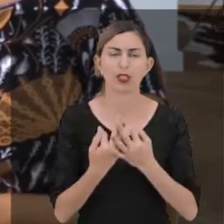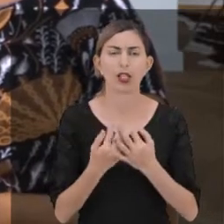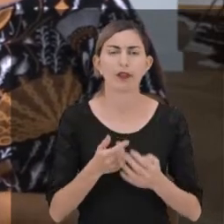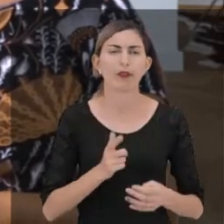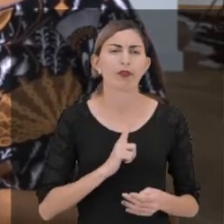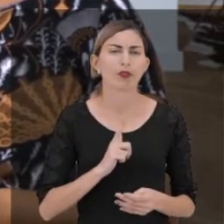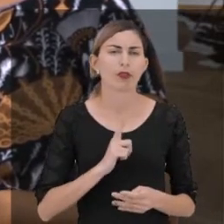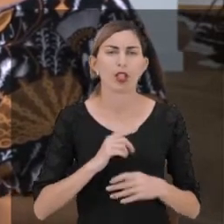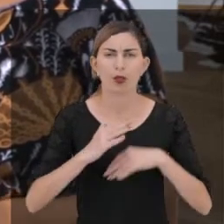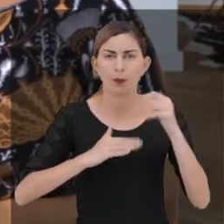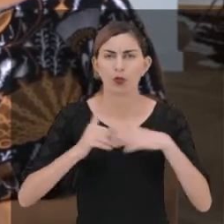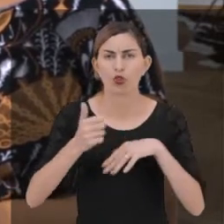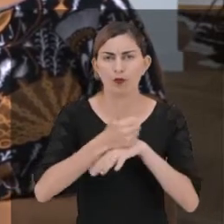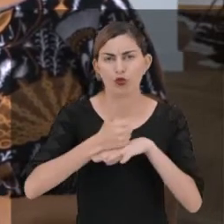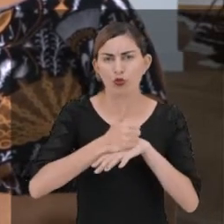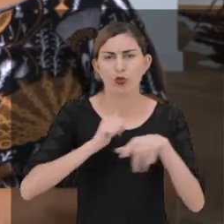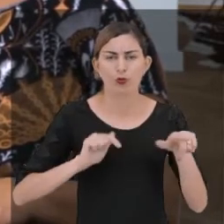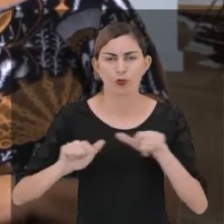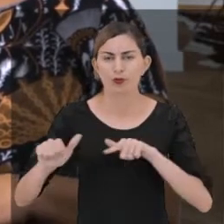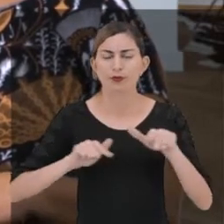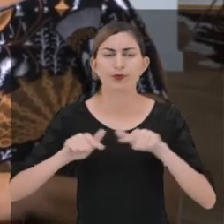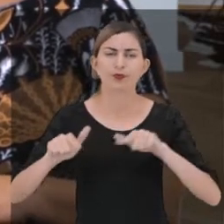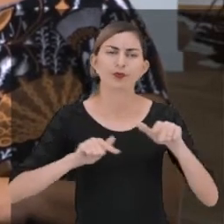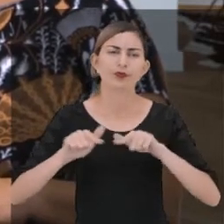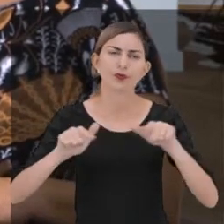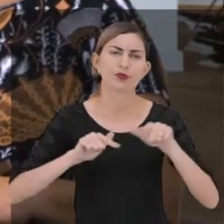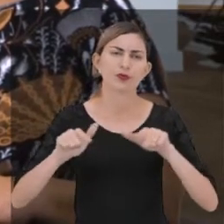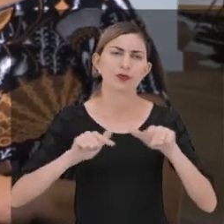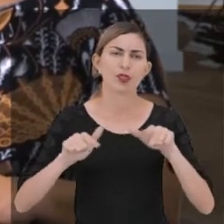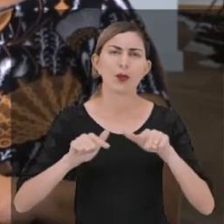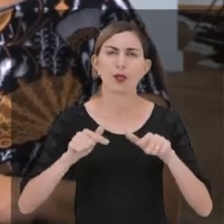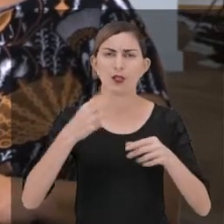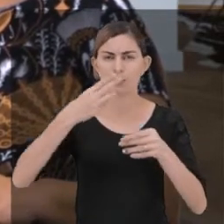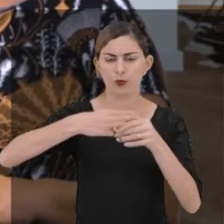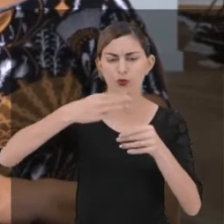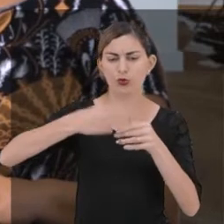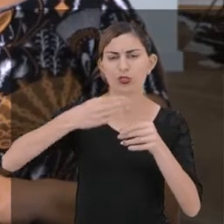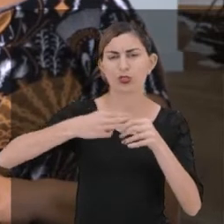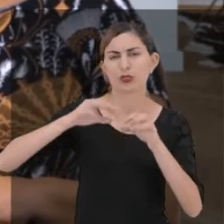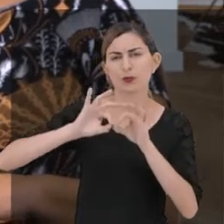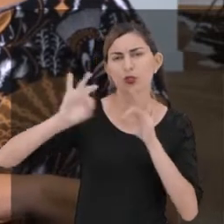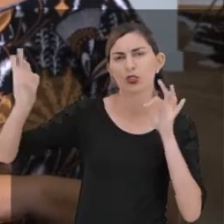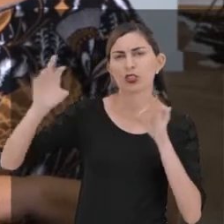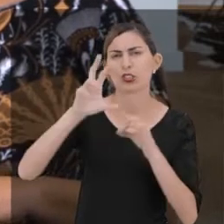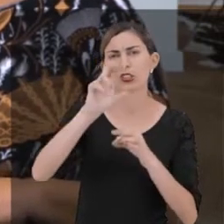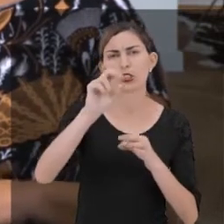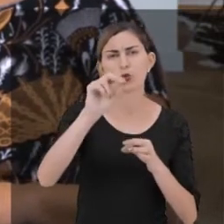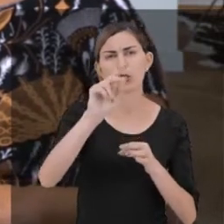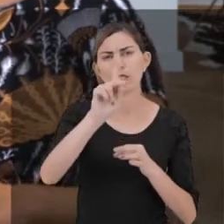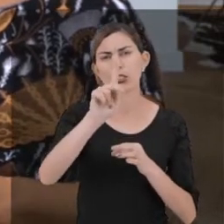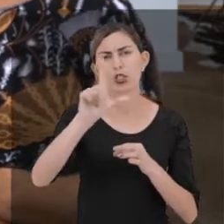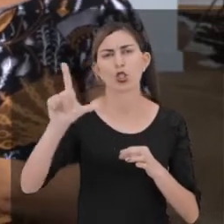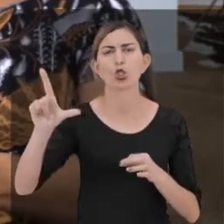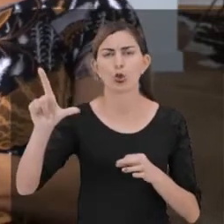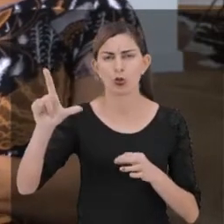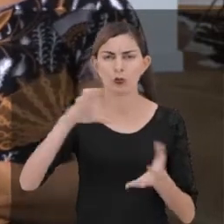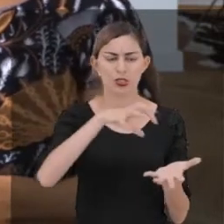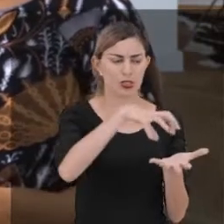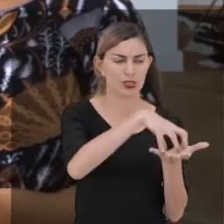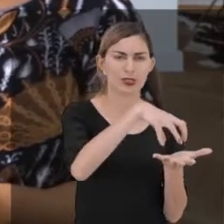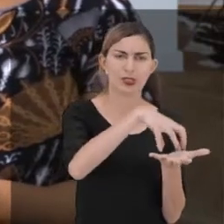que tem um profissional trabalhando no município distante, a 50 quilômetros